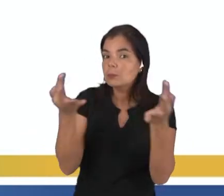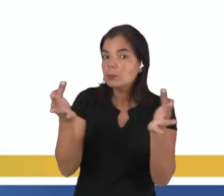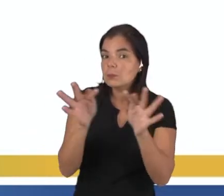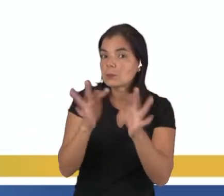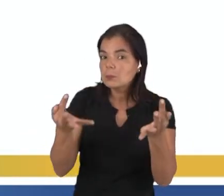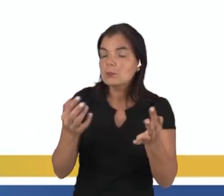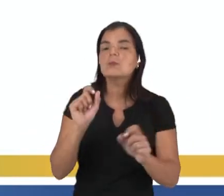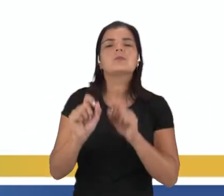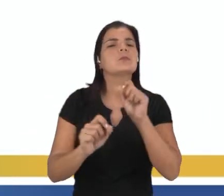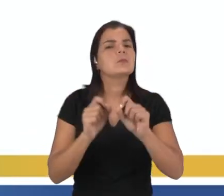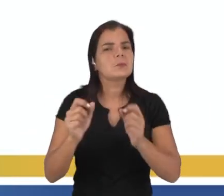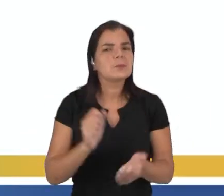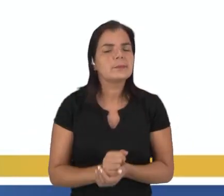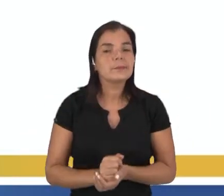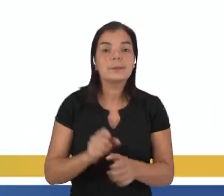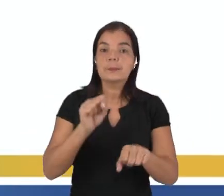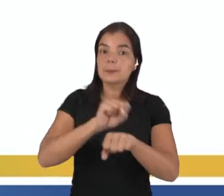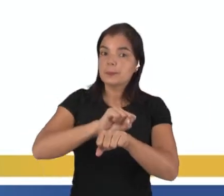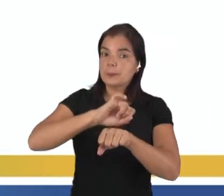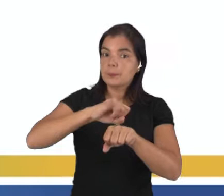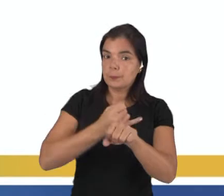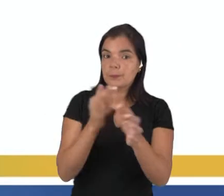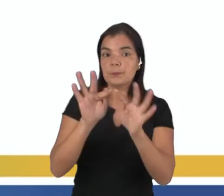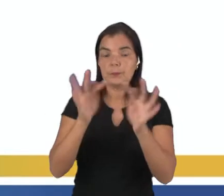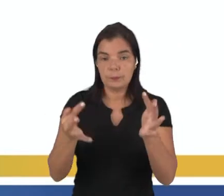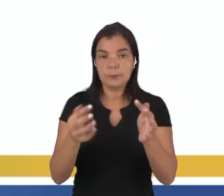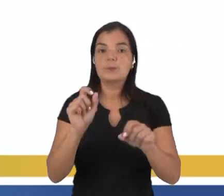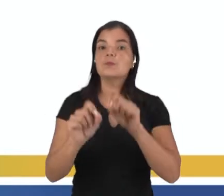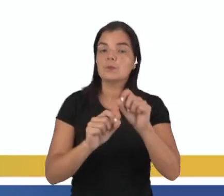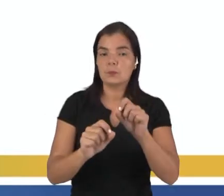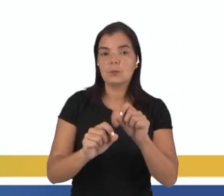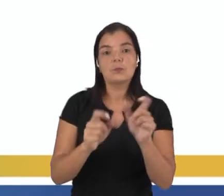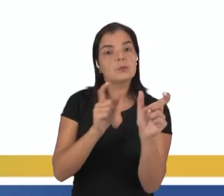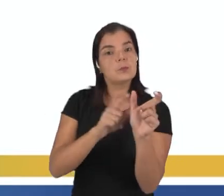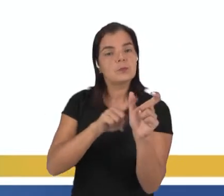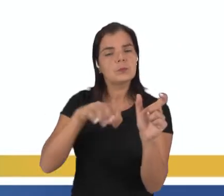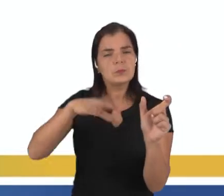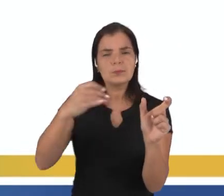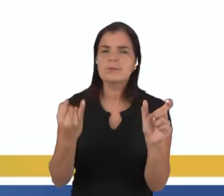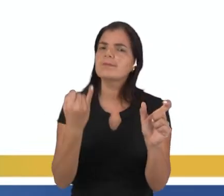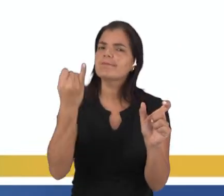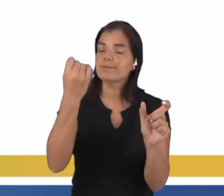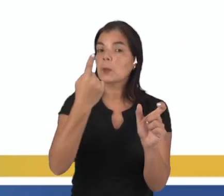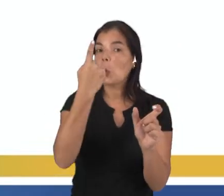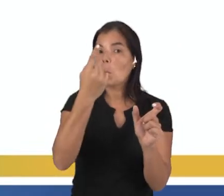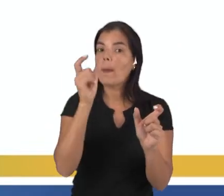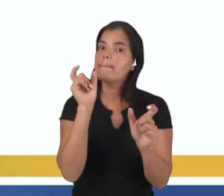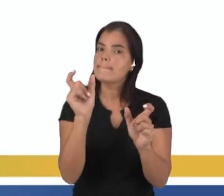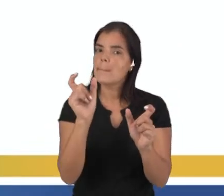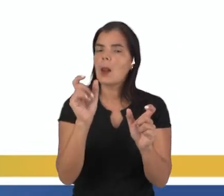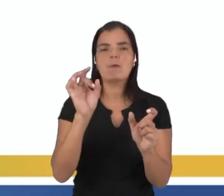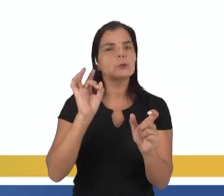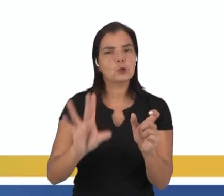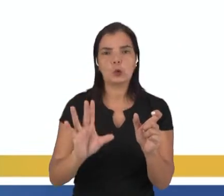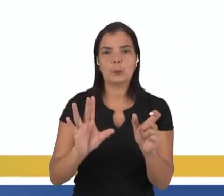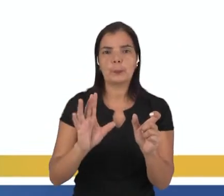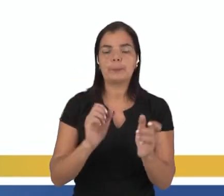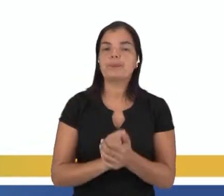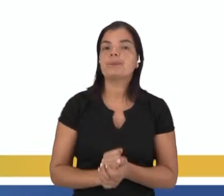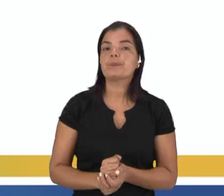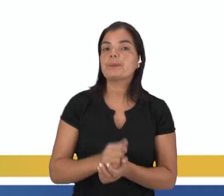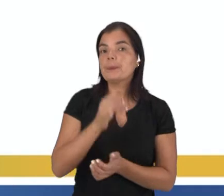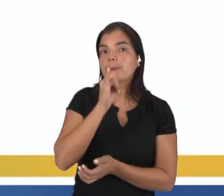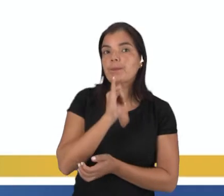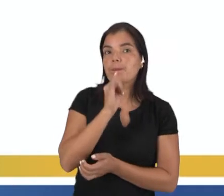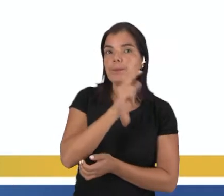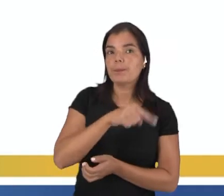simples? O sujeito será simples quando o seu núcleo se constituir por apenas uma palavra principal. Vamos a um